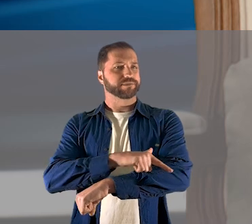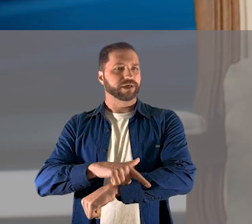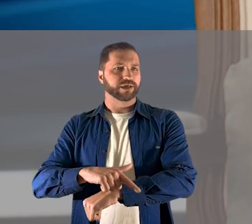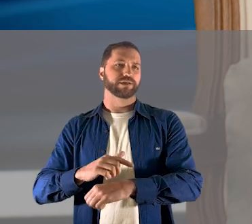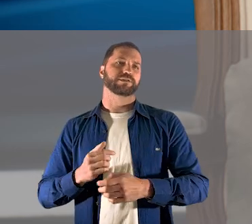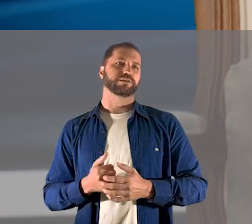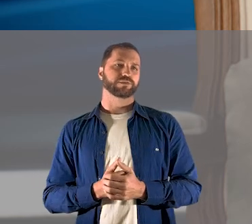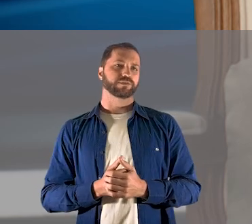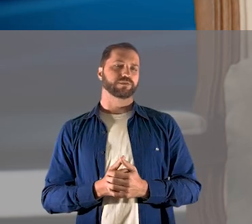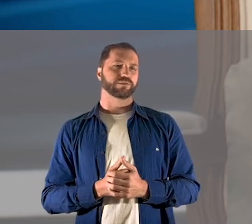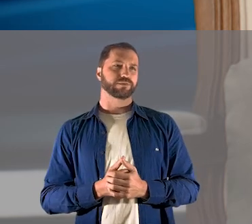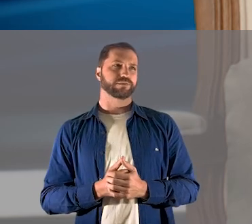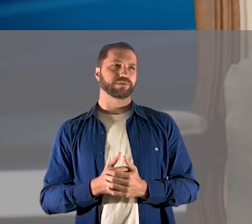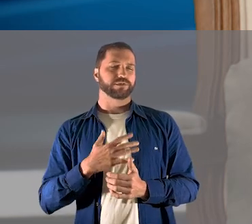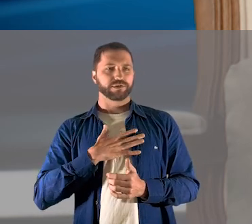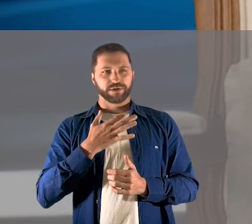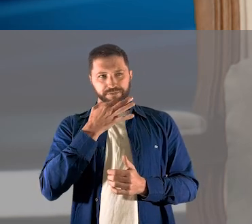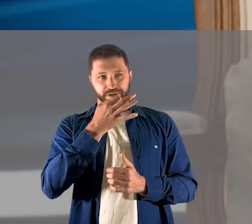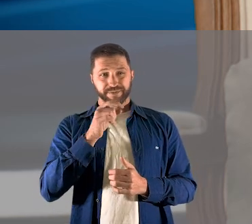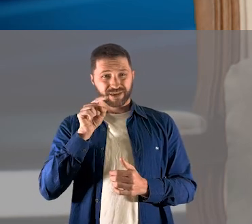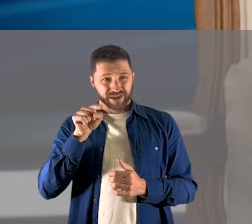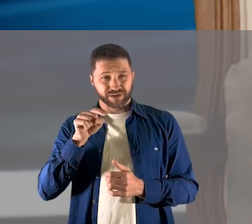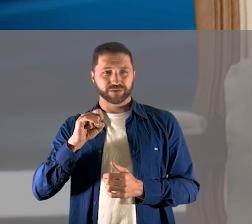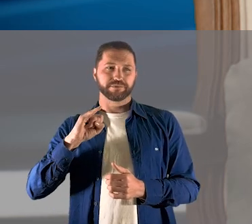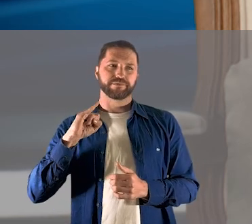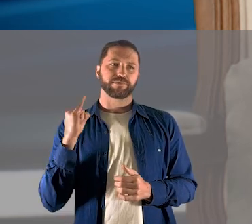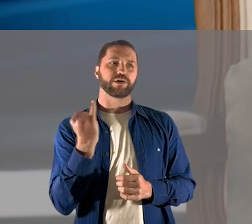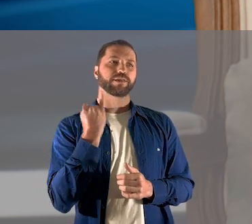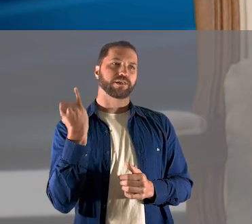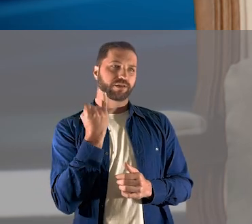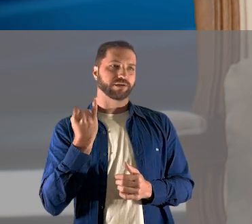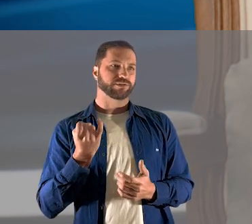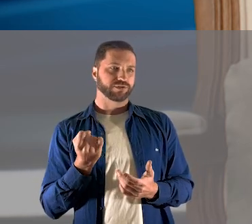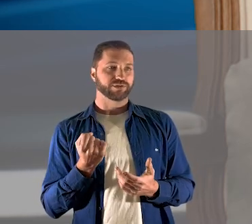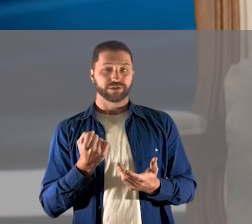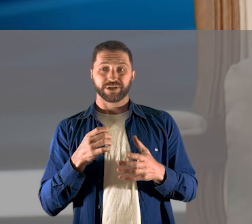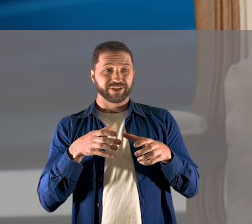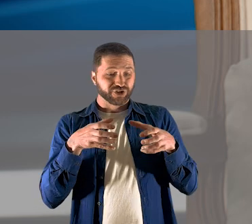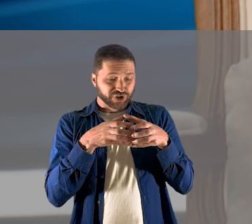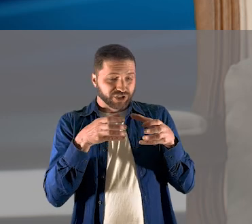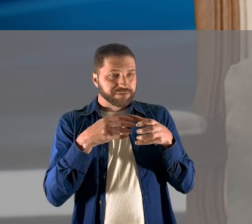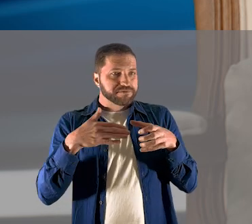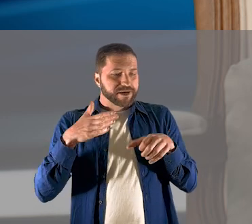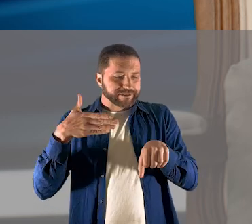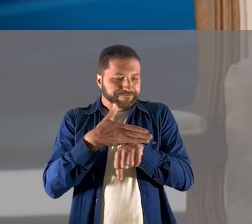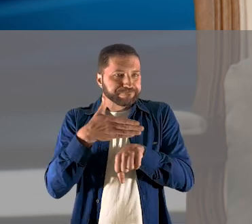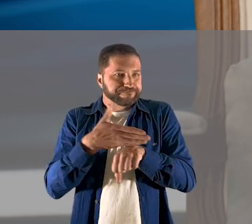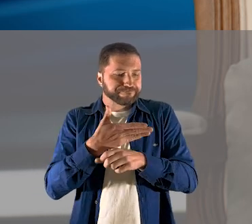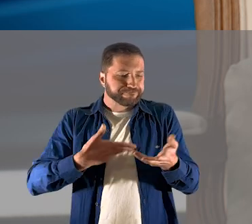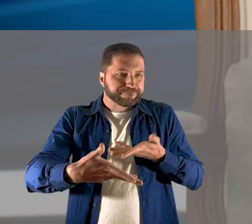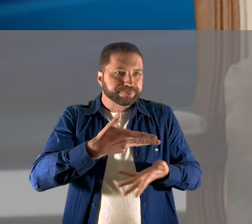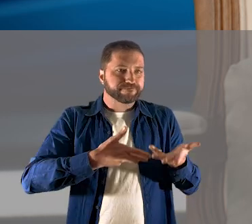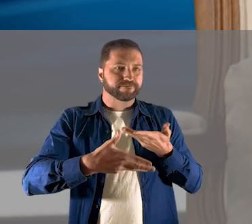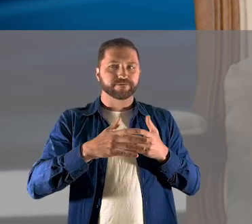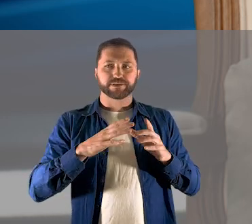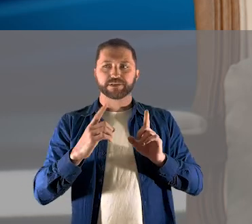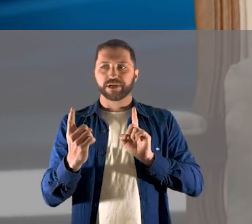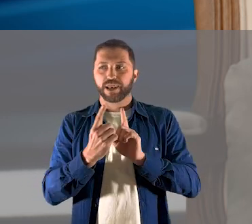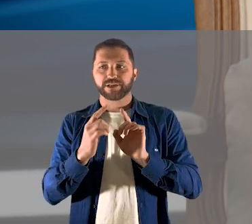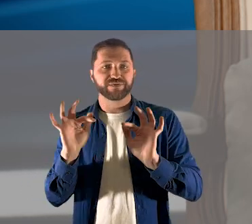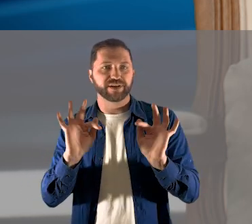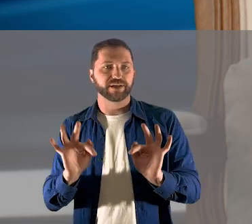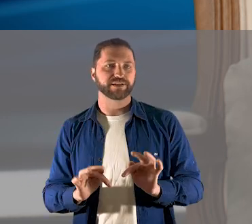respeito eu acho que isso faz diferença porque você também cria um time engajado